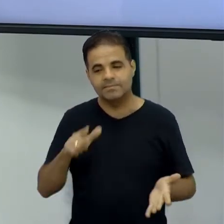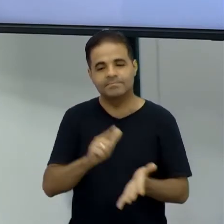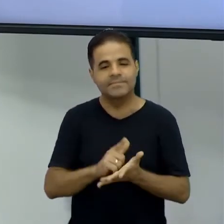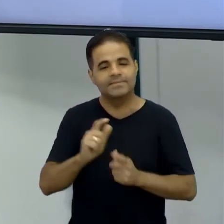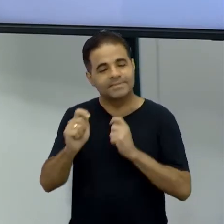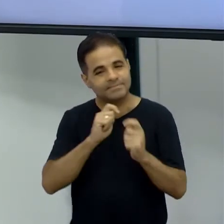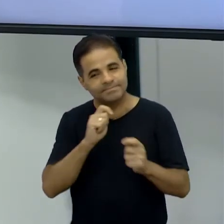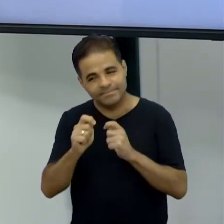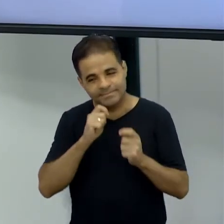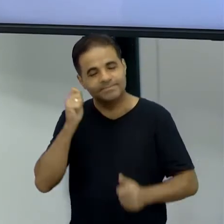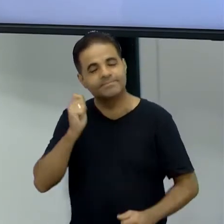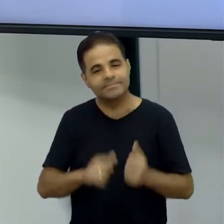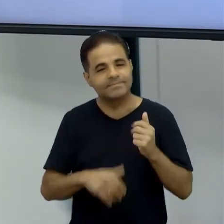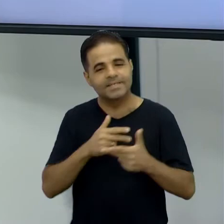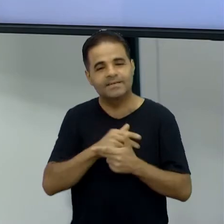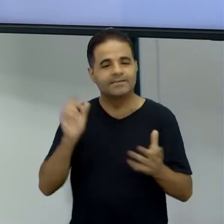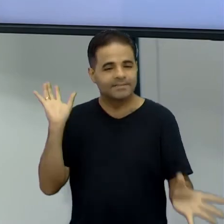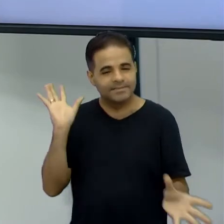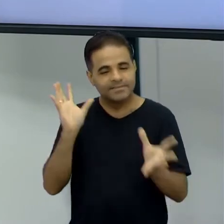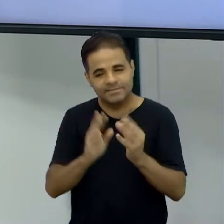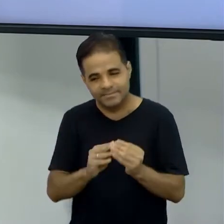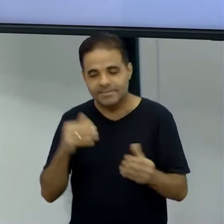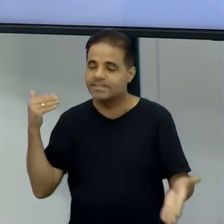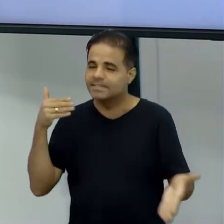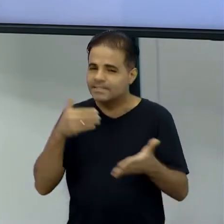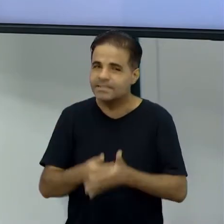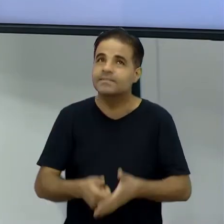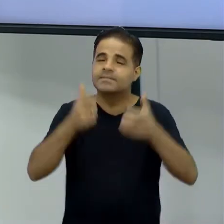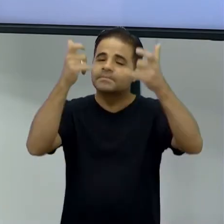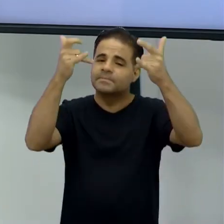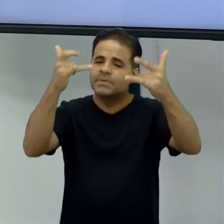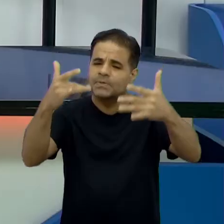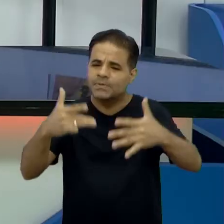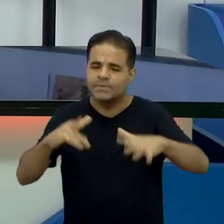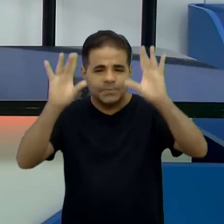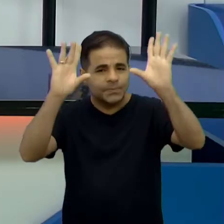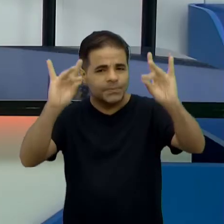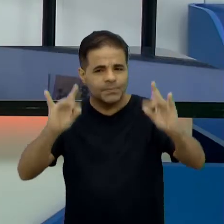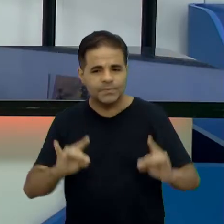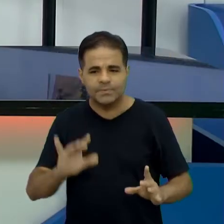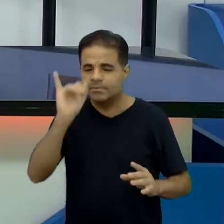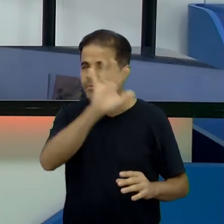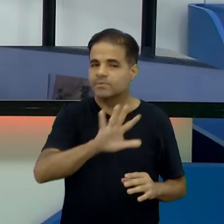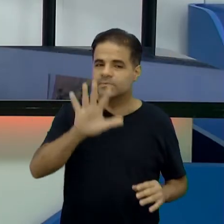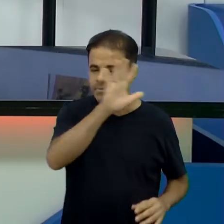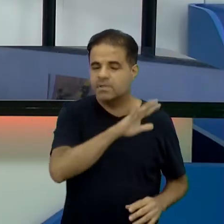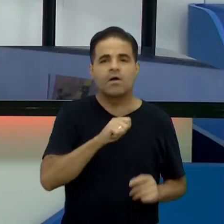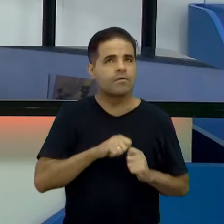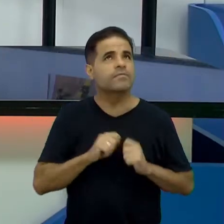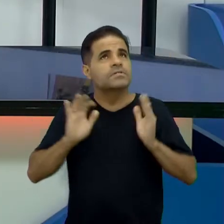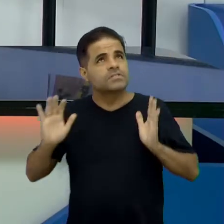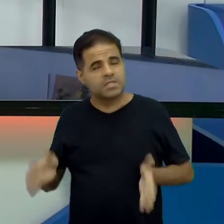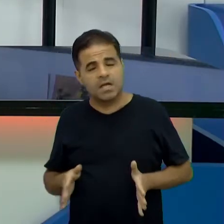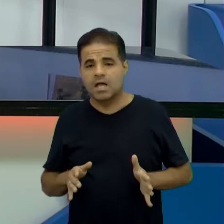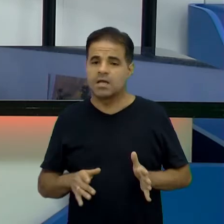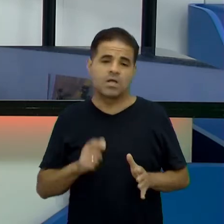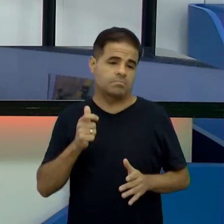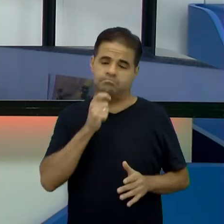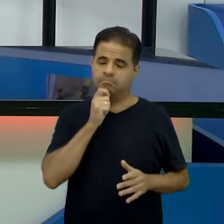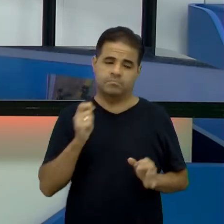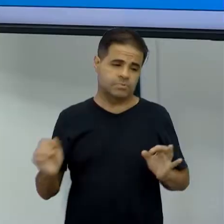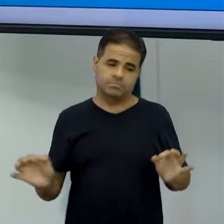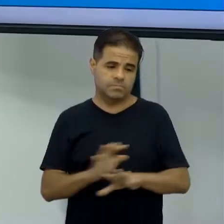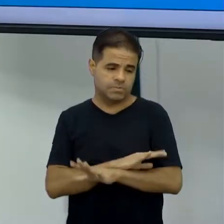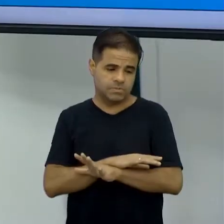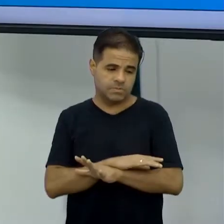manchete, algo breve, mas que descreva também ali a imagem. Então eu fiz, porque eu não tinha pronta, sim,